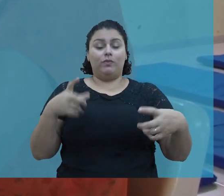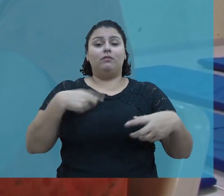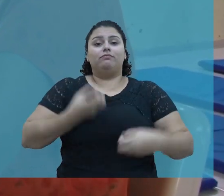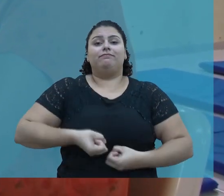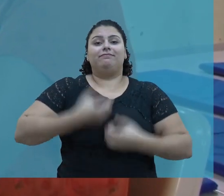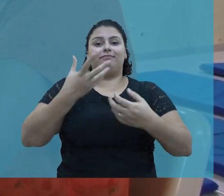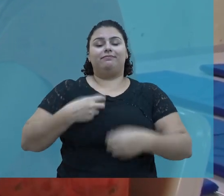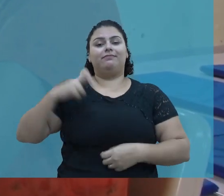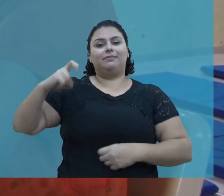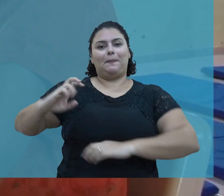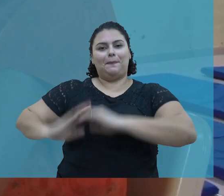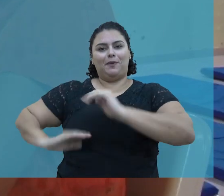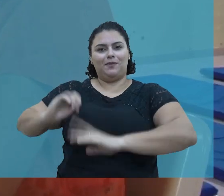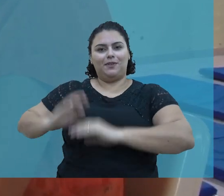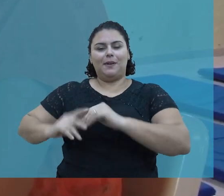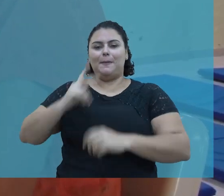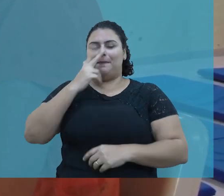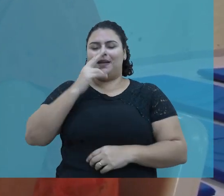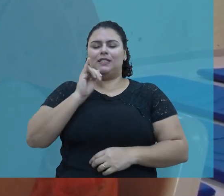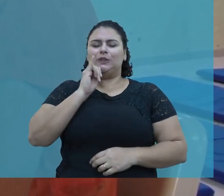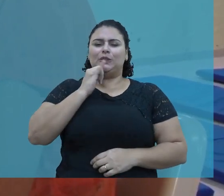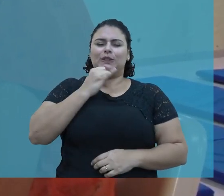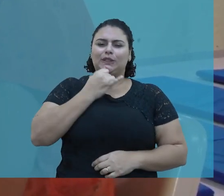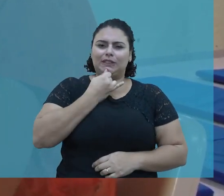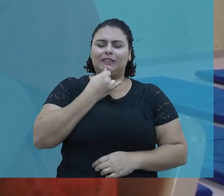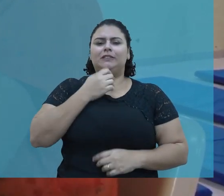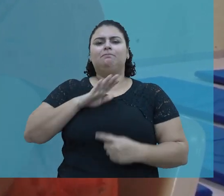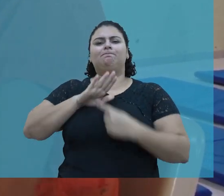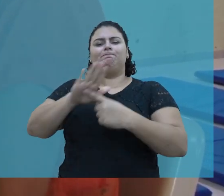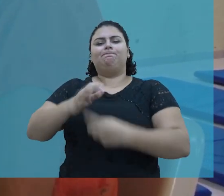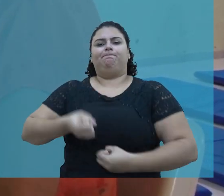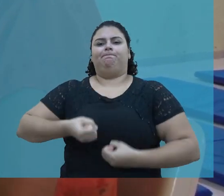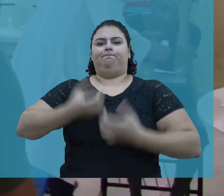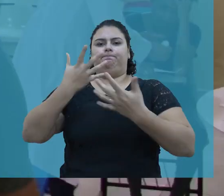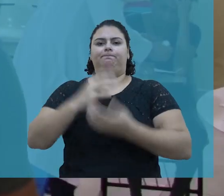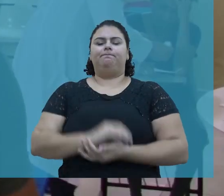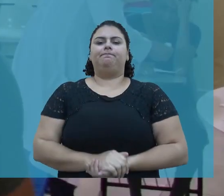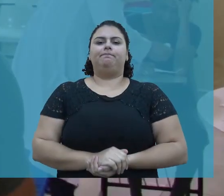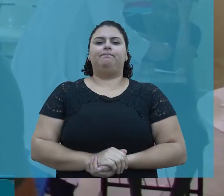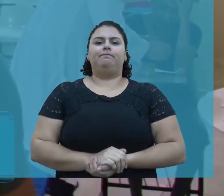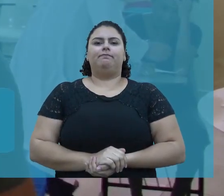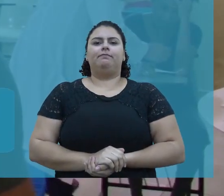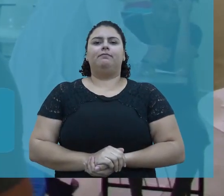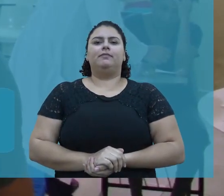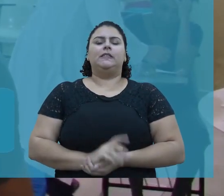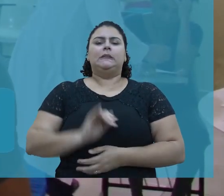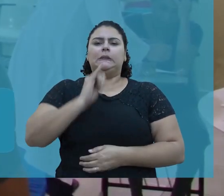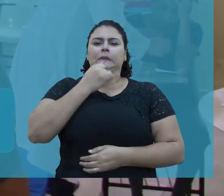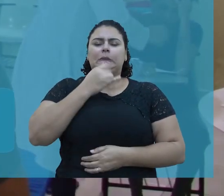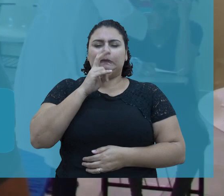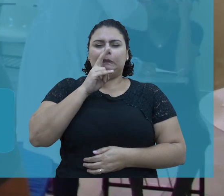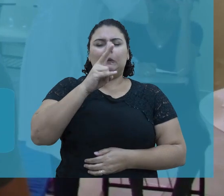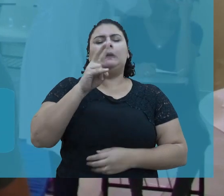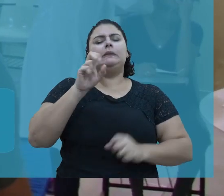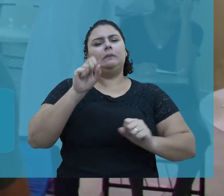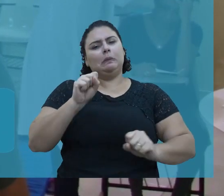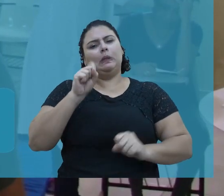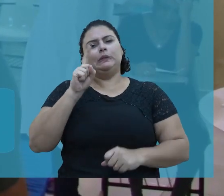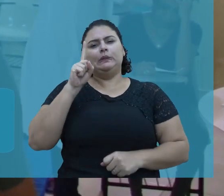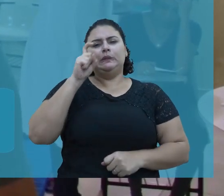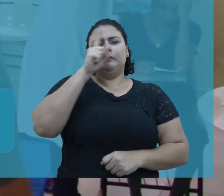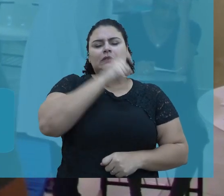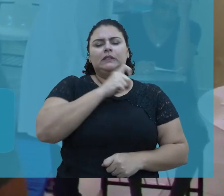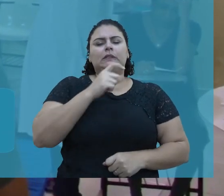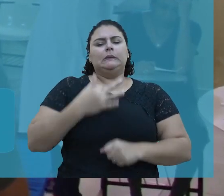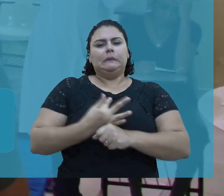escuta qualificada, os participantes deixam as emoções do luto mais evidentes. Superar o luto pode até ser difícil, mas o que o